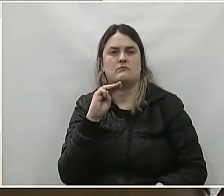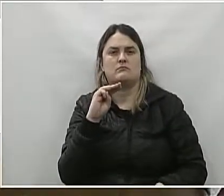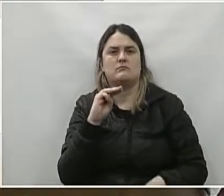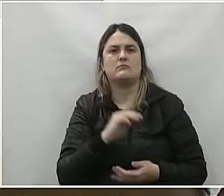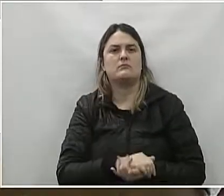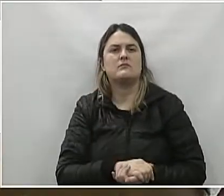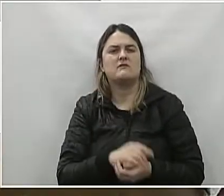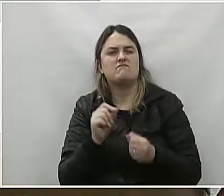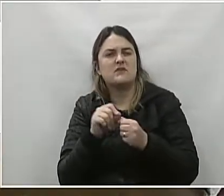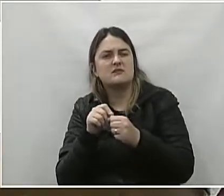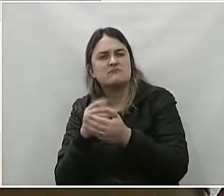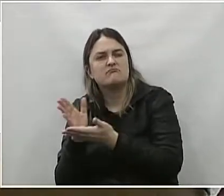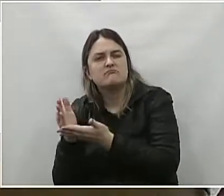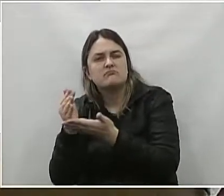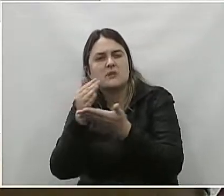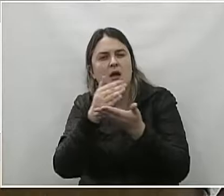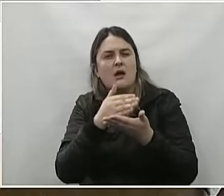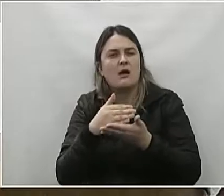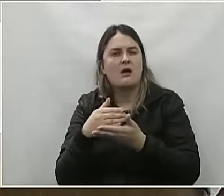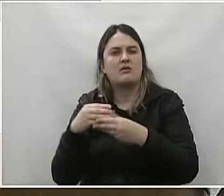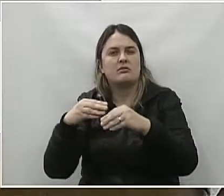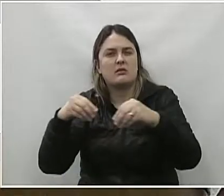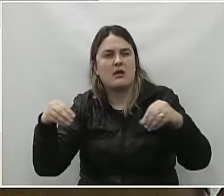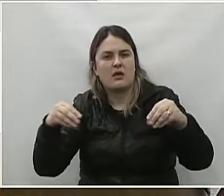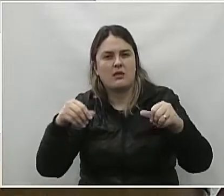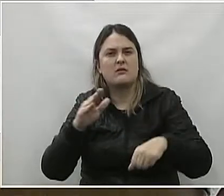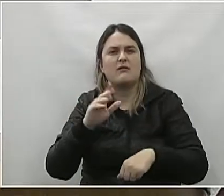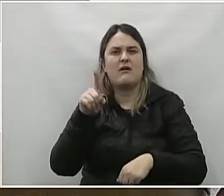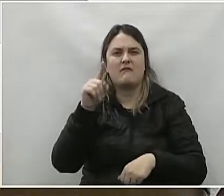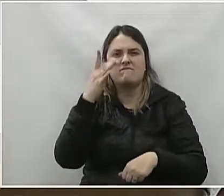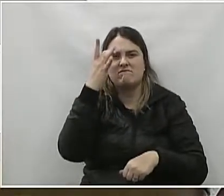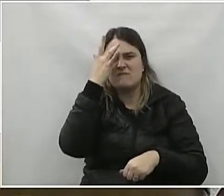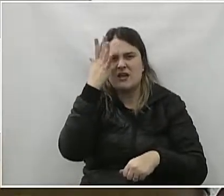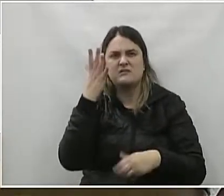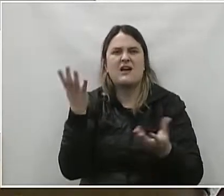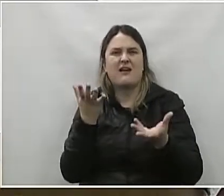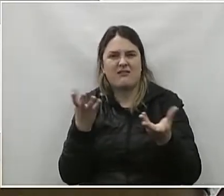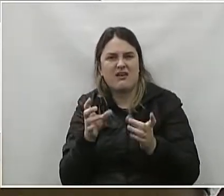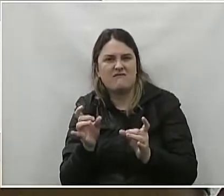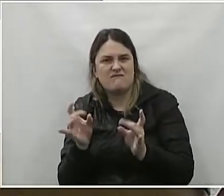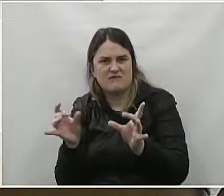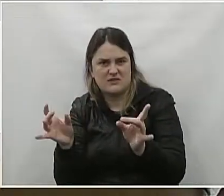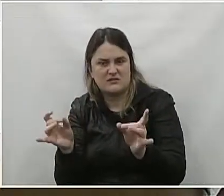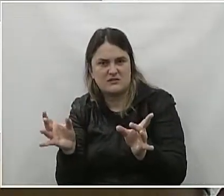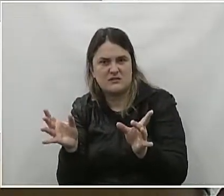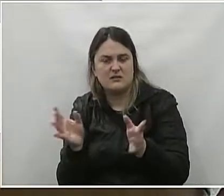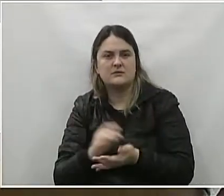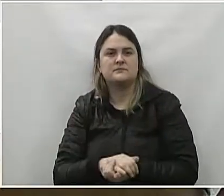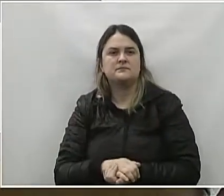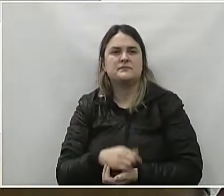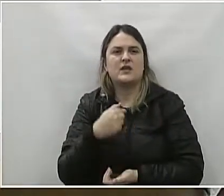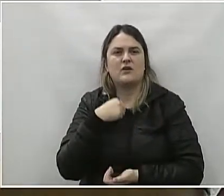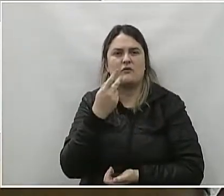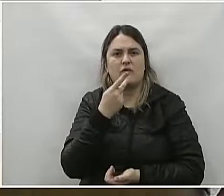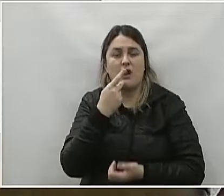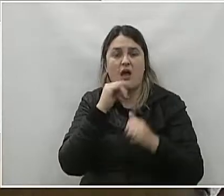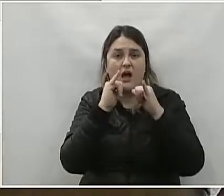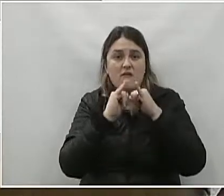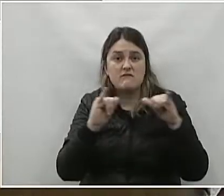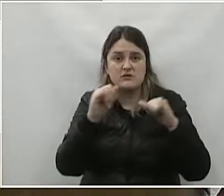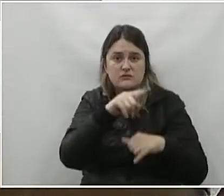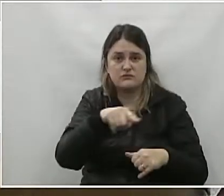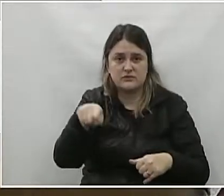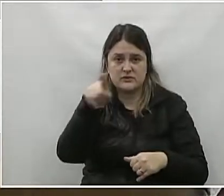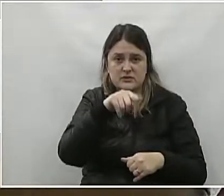Especulação imobiliária por trás disso, gente. Né? É muito fácil você querer se desfazer. Eu vou falar um alerta para vocês